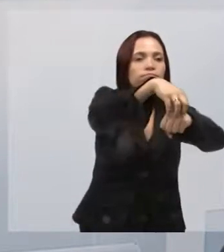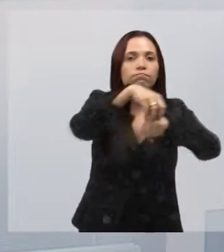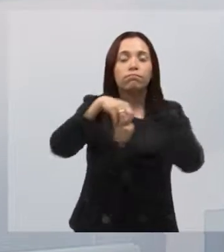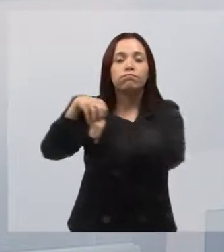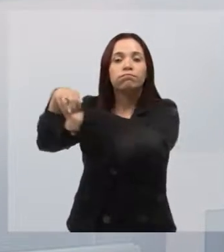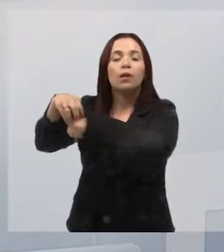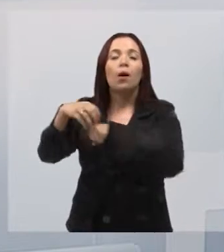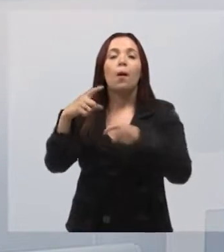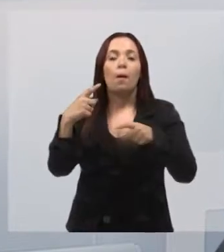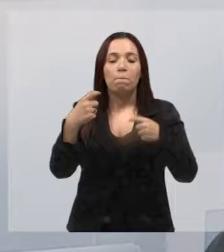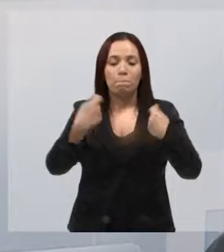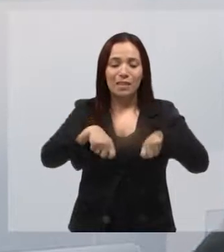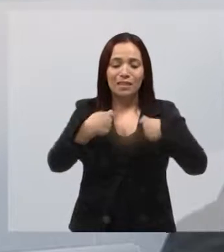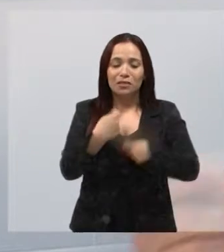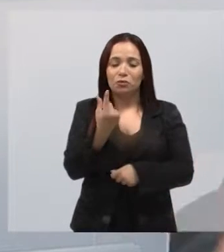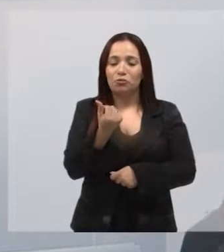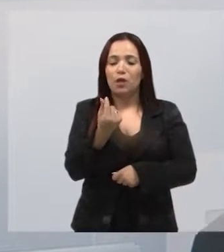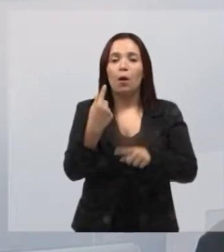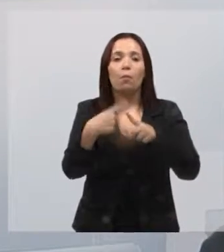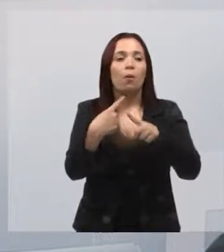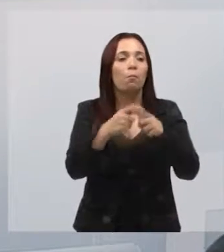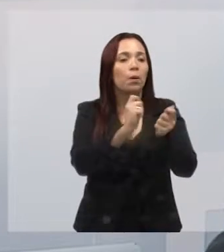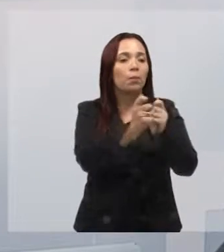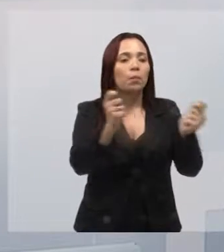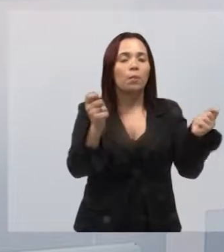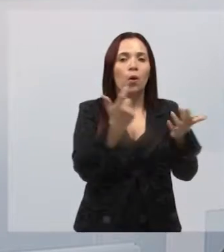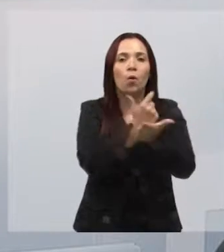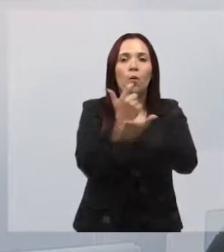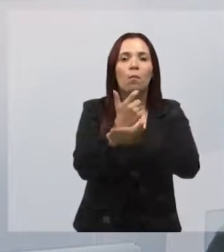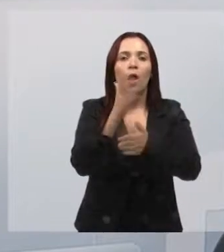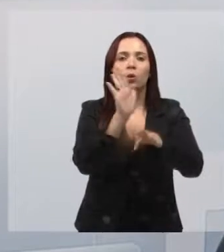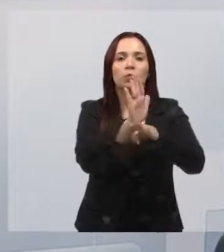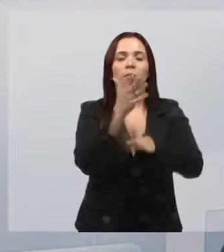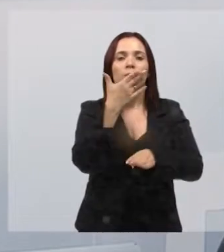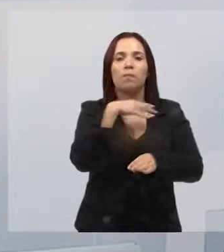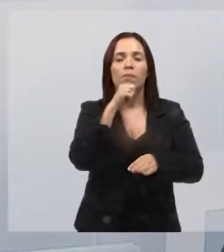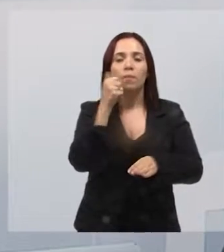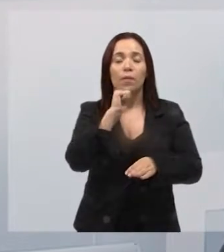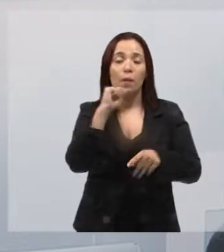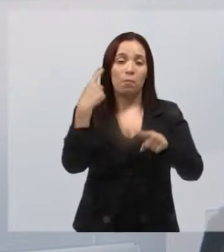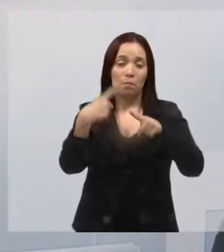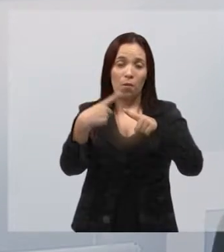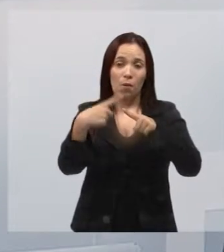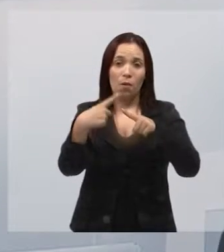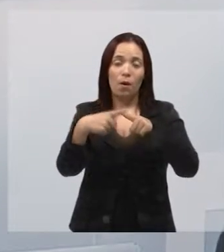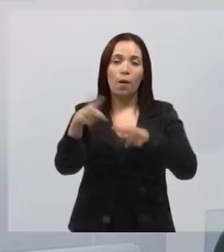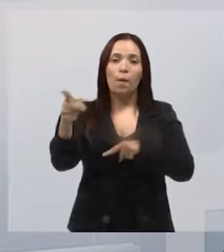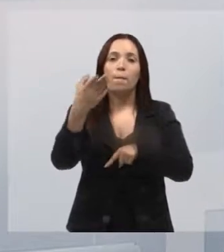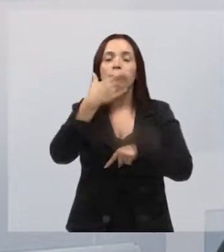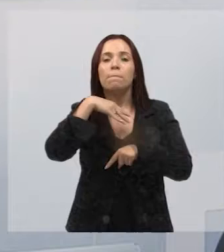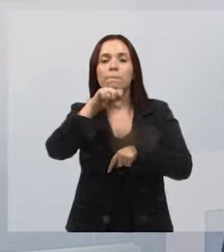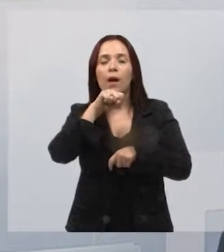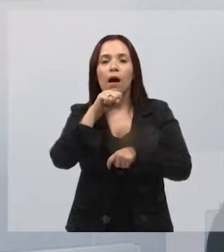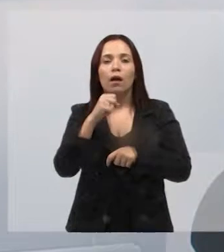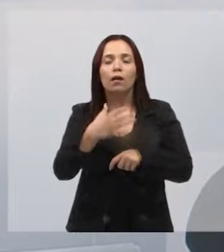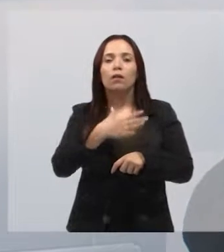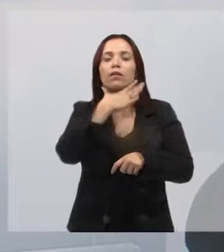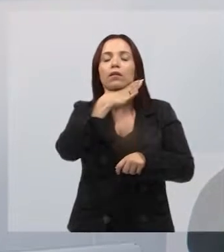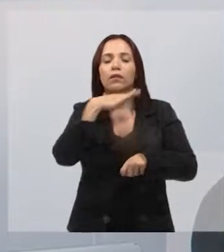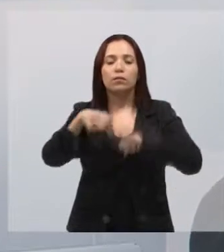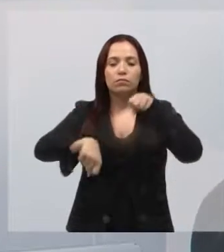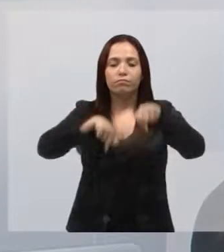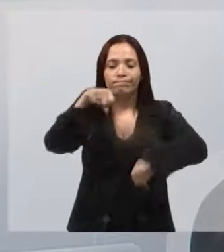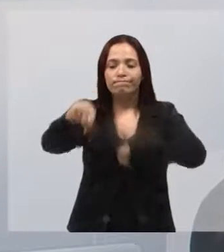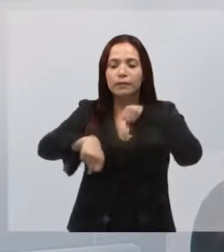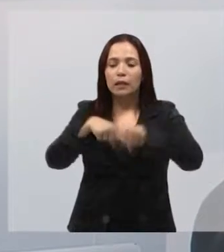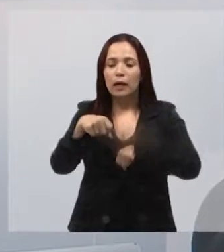a mãe. E eles querem ser bandido por quê? Porque o pobre do pai que trabalha está indo de bicicleta, mas o bandido está charlando